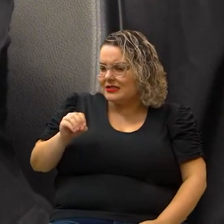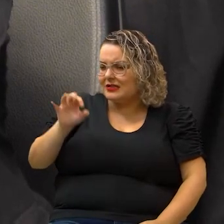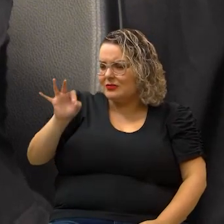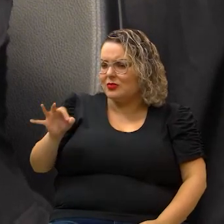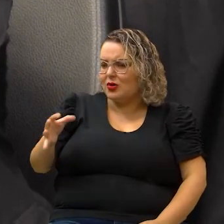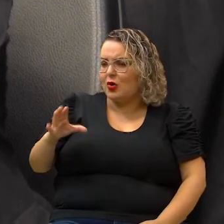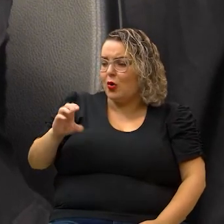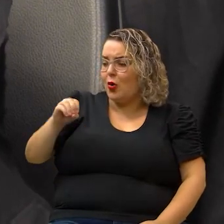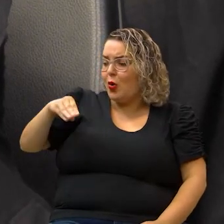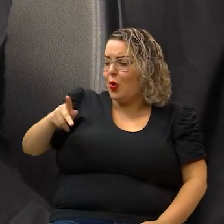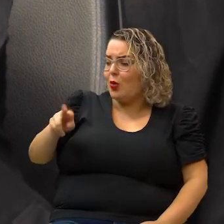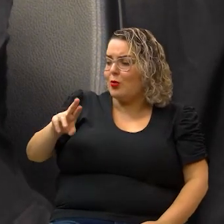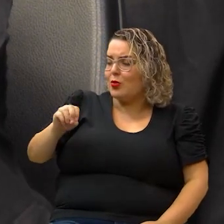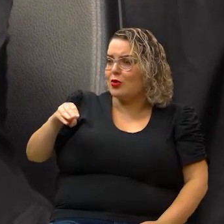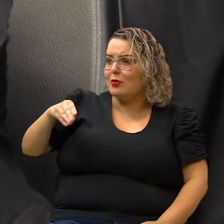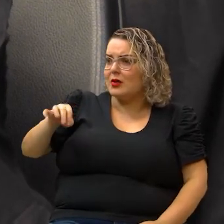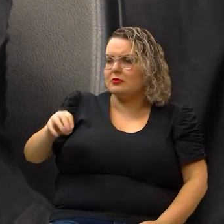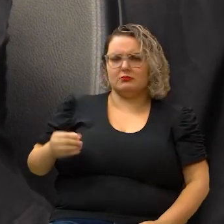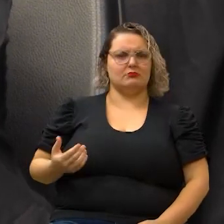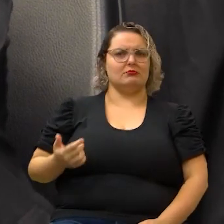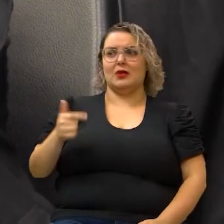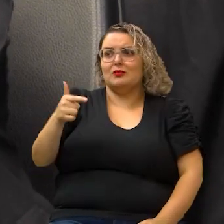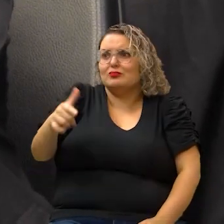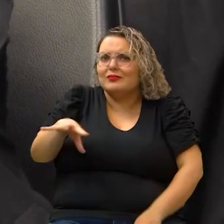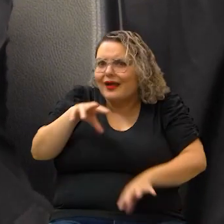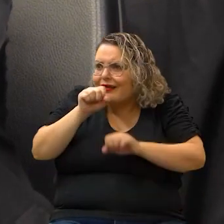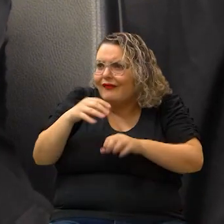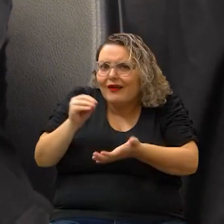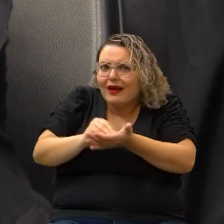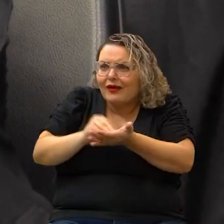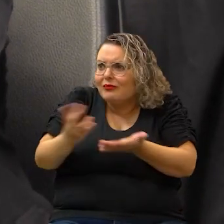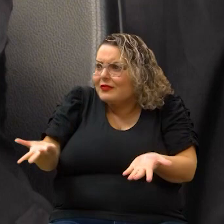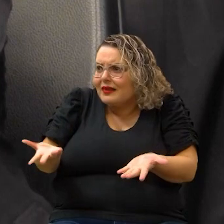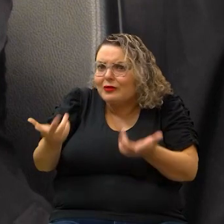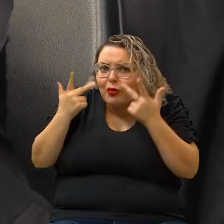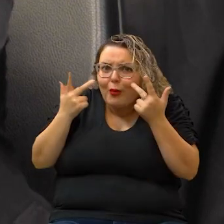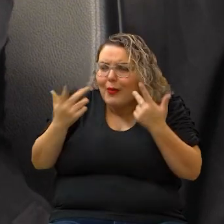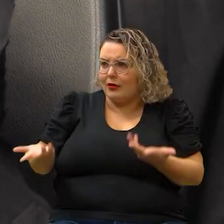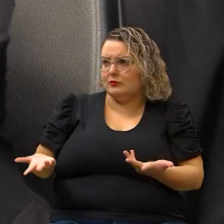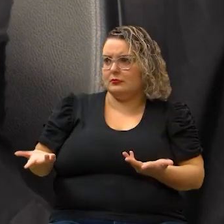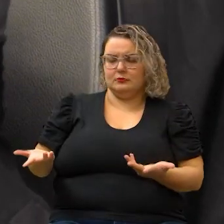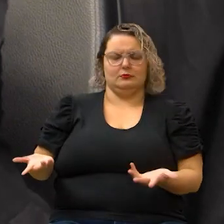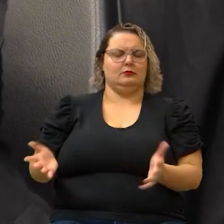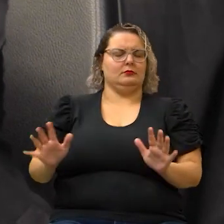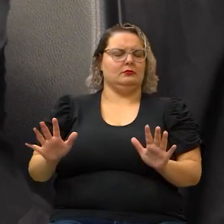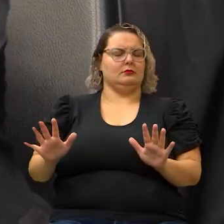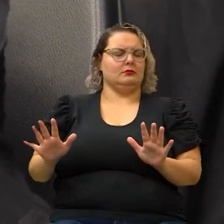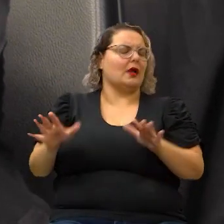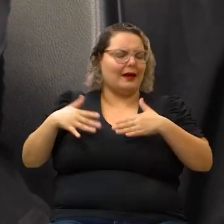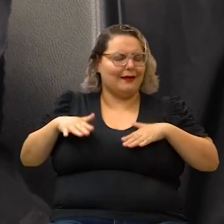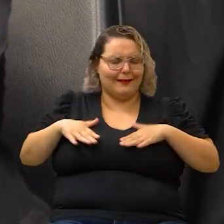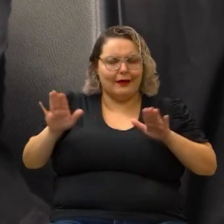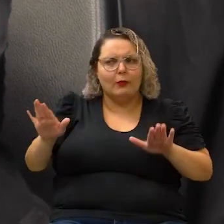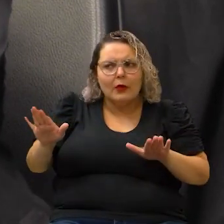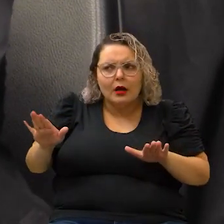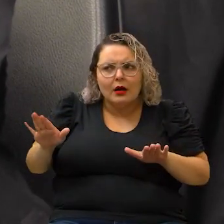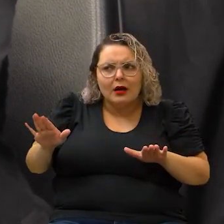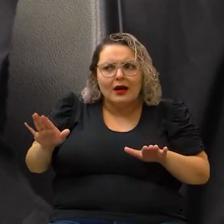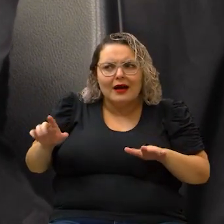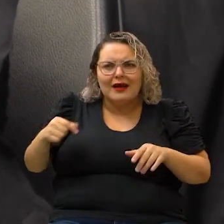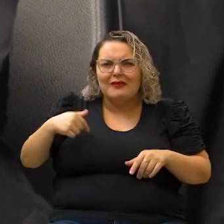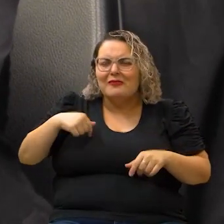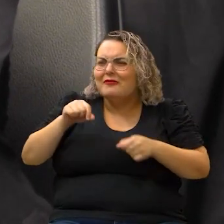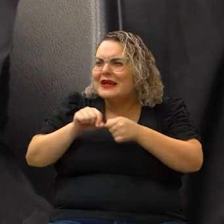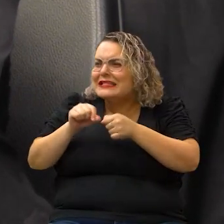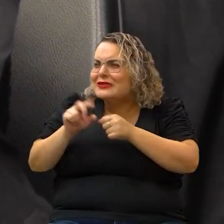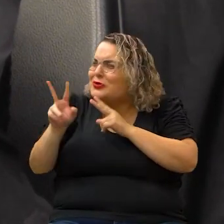70% comprometido, mas eu nem tinha falta de ar, olha que coisa. Falou, mas você vai ter que fazer. Eu falei, peraí, deixa eu ver se eu entendi direito. A senhora falou,